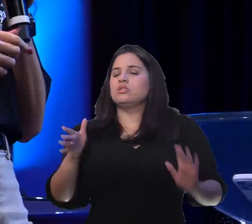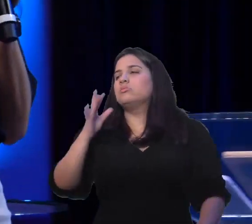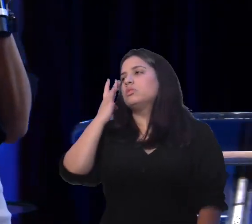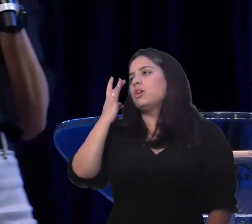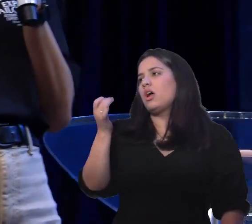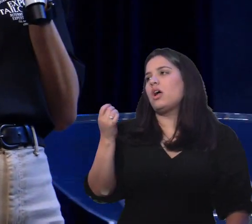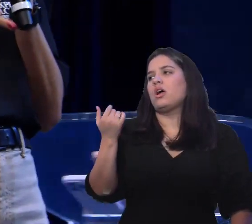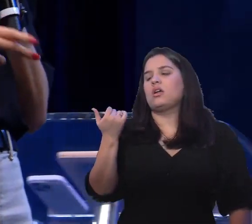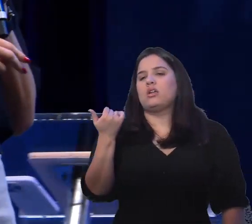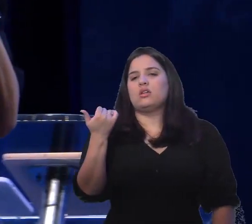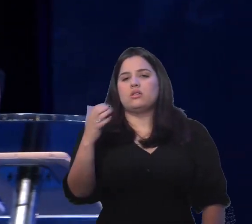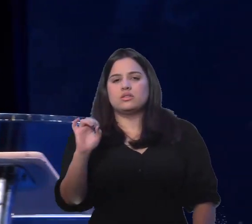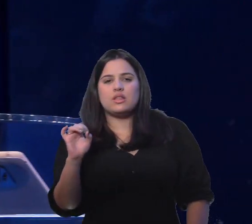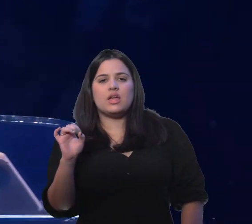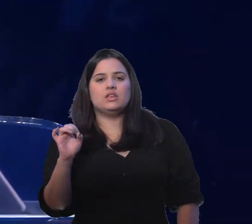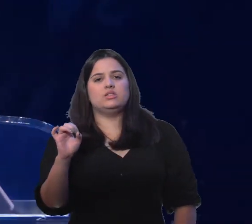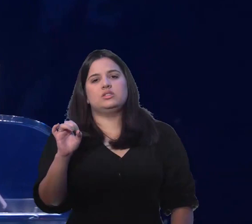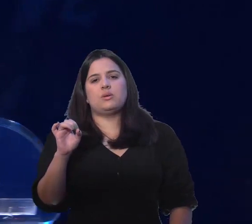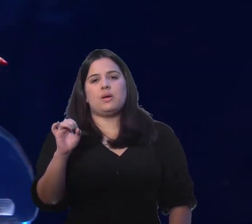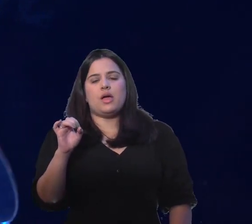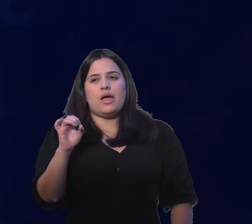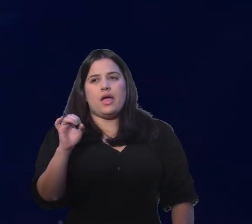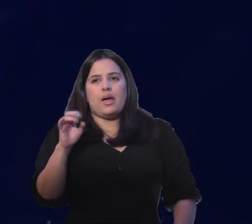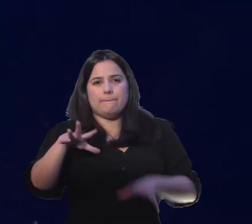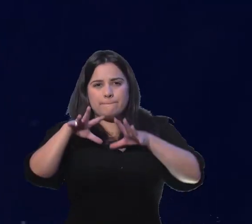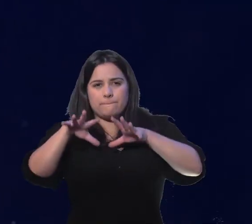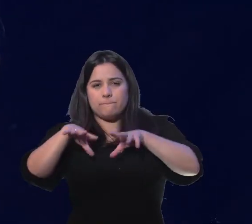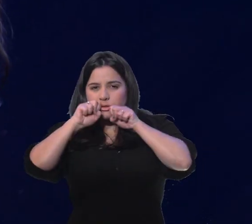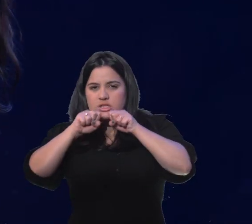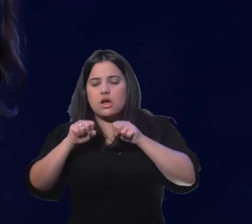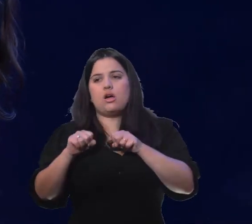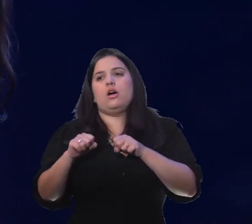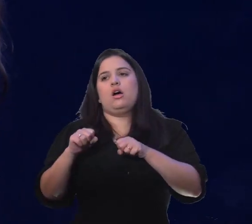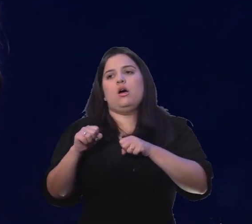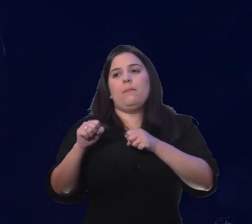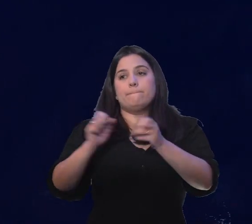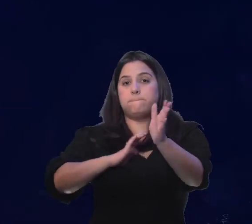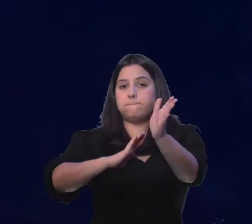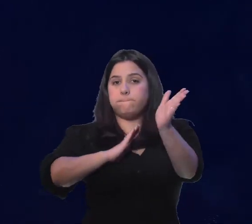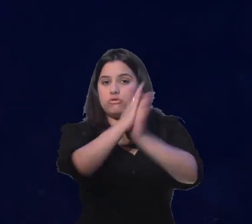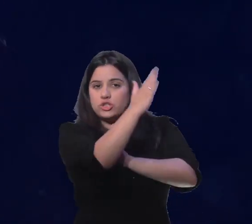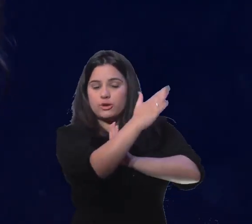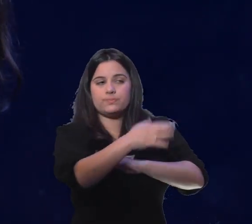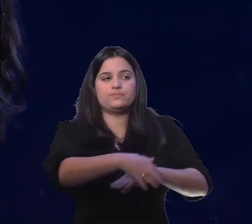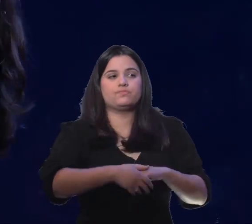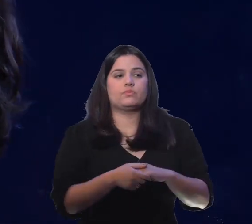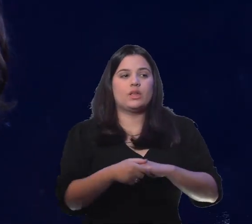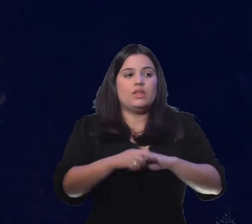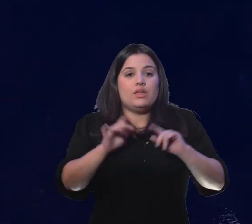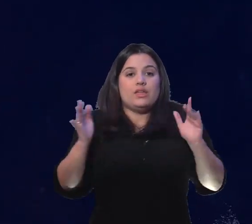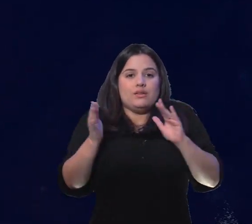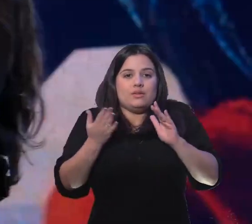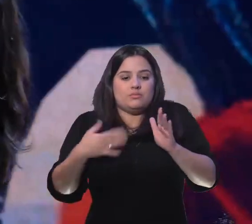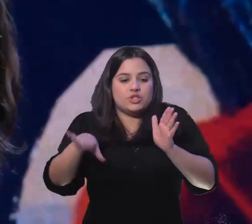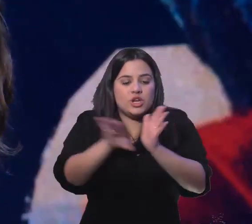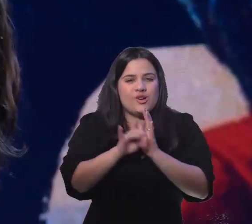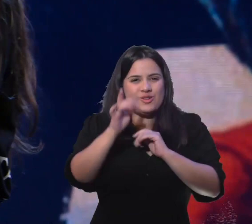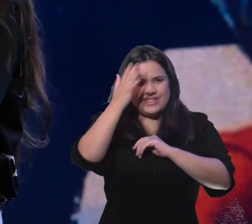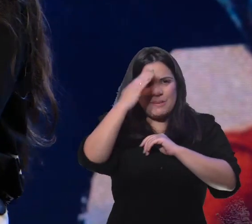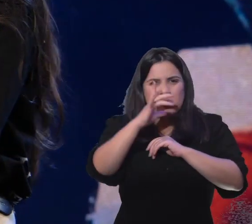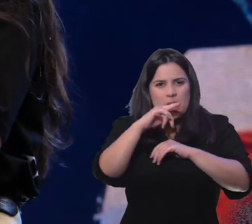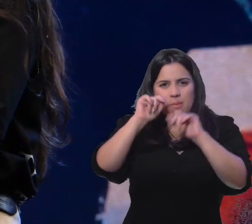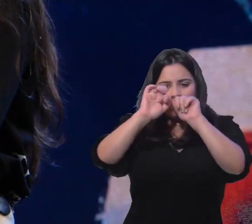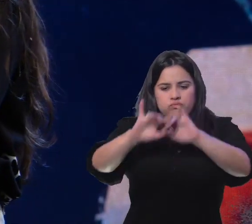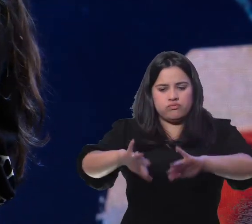10 pragas, tal. Fugiram lá do Egito. E aí, chegou lá, na frente do Mar